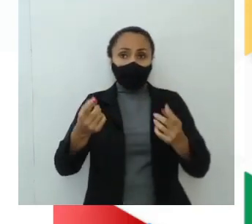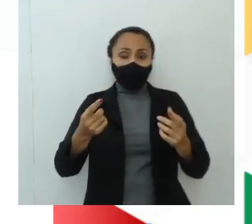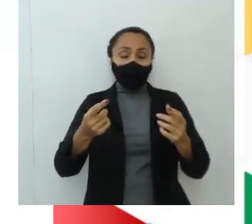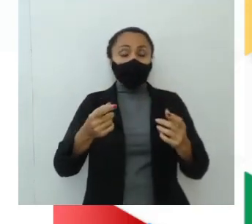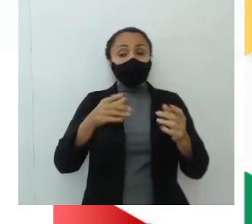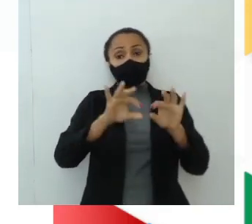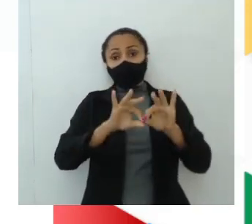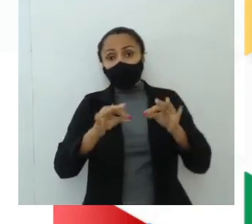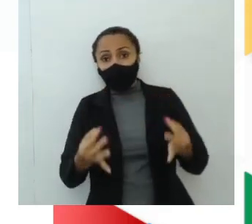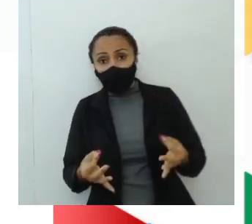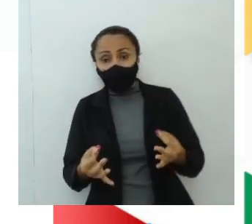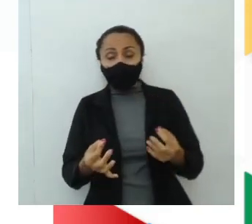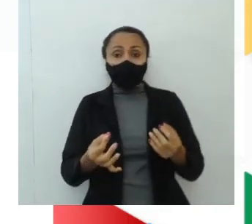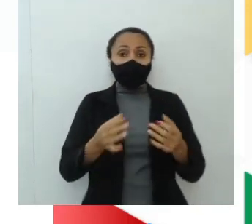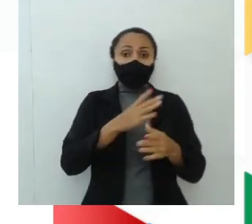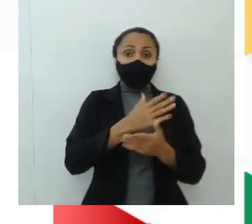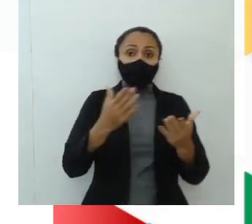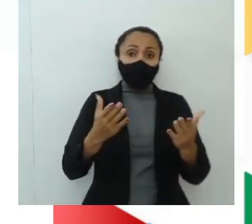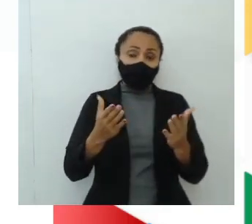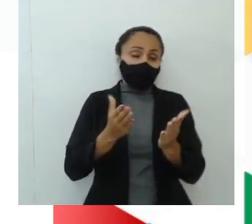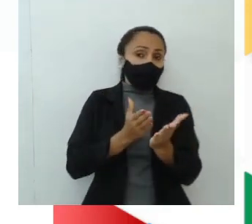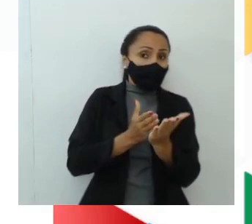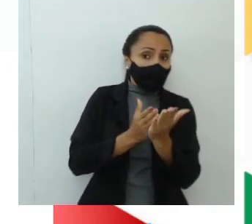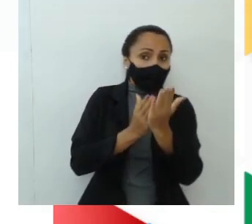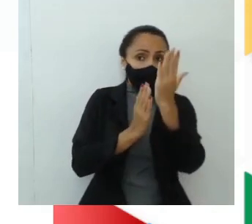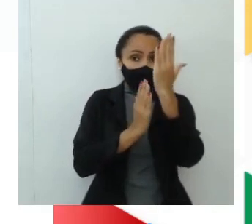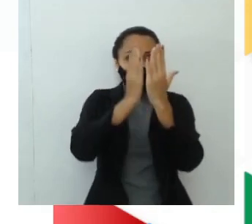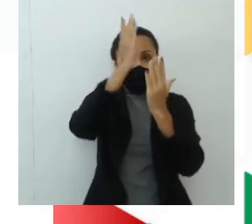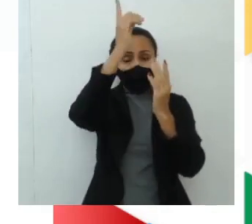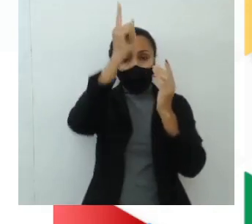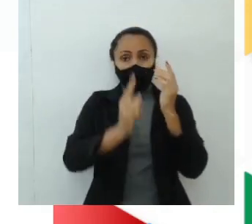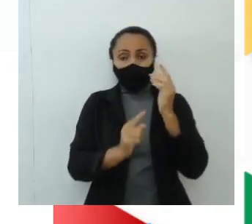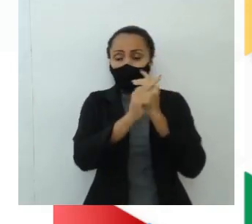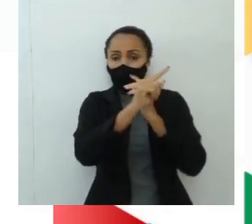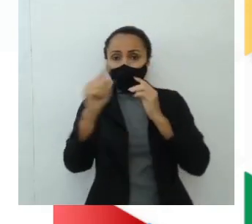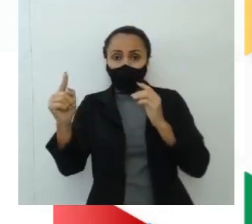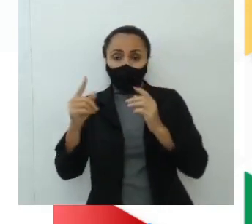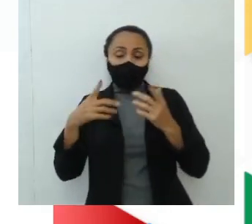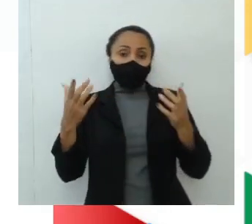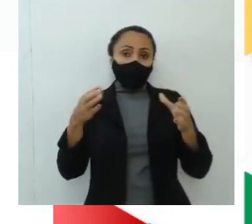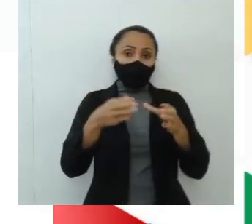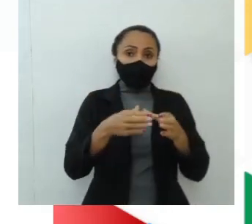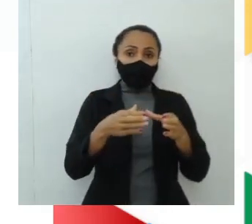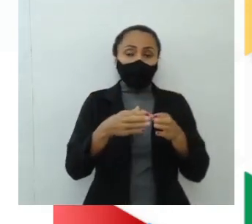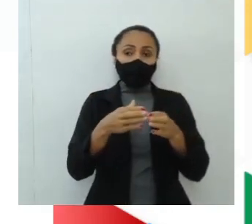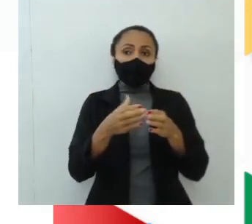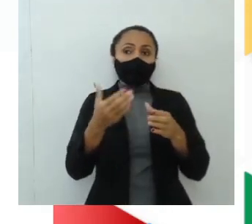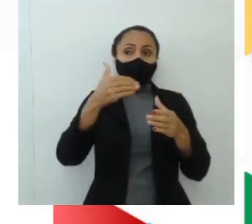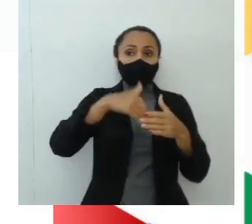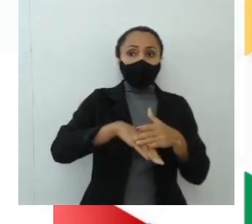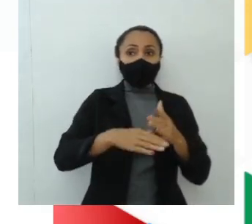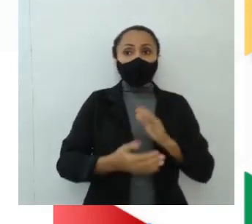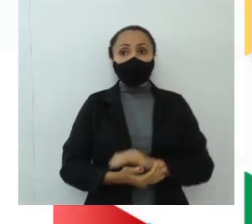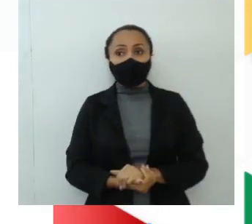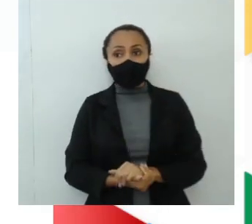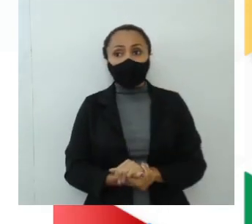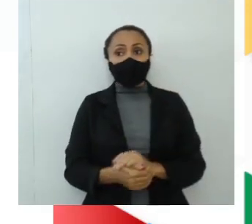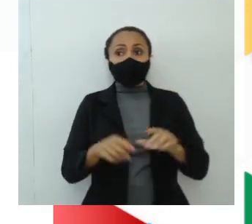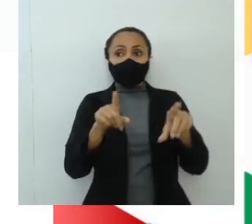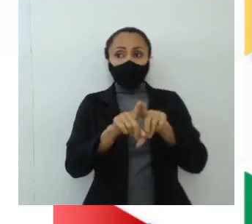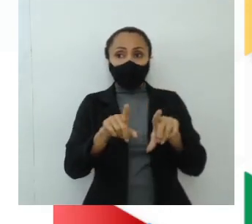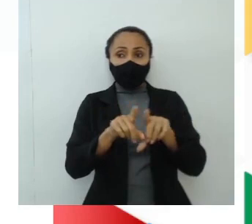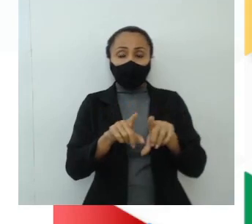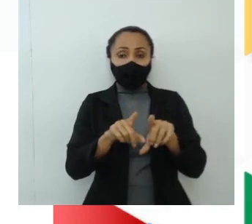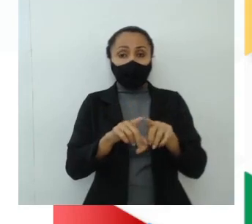fechadas simples, composta por segmentos de reta reunidas com a região interna e, é claro, também